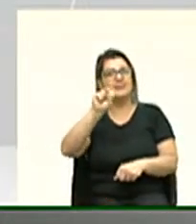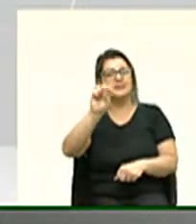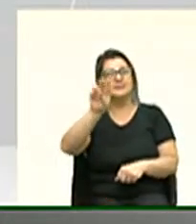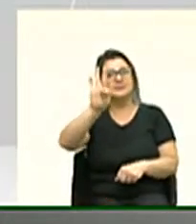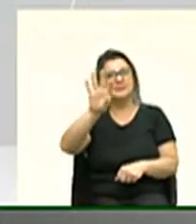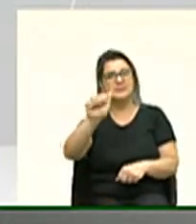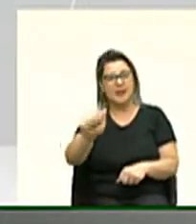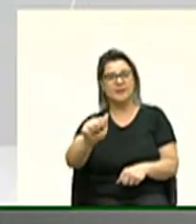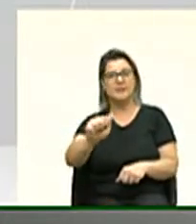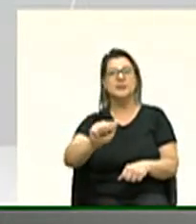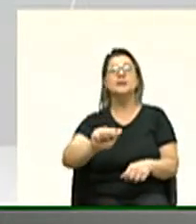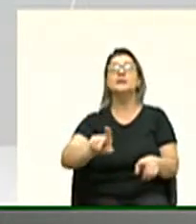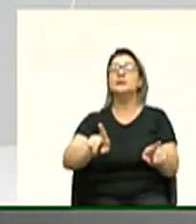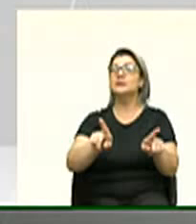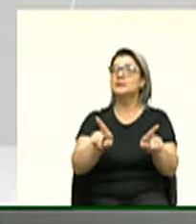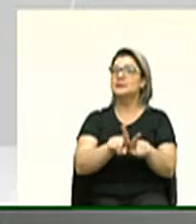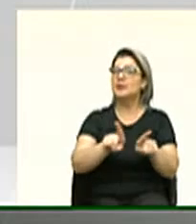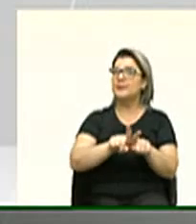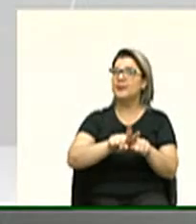de que